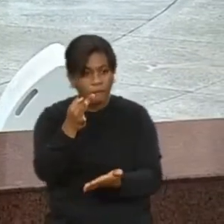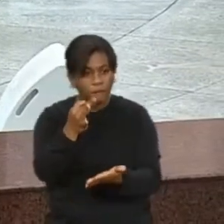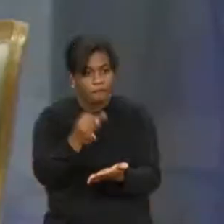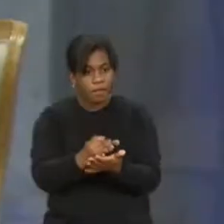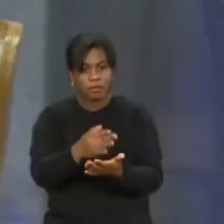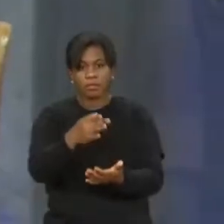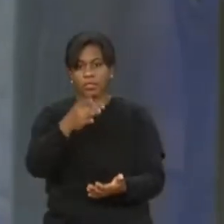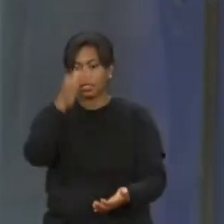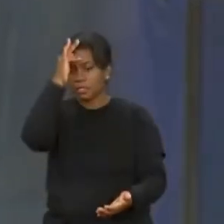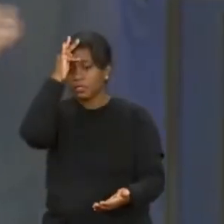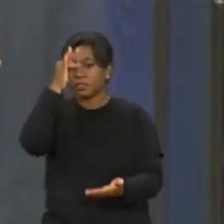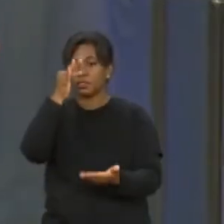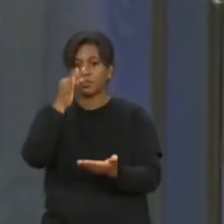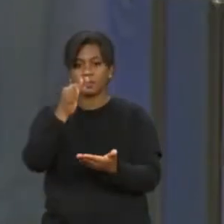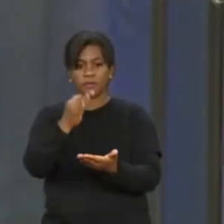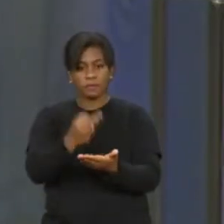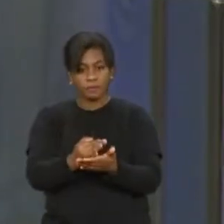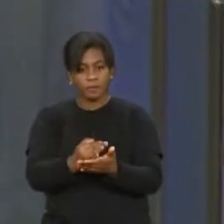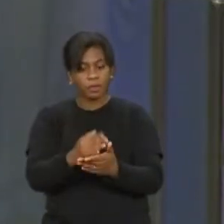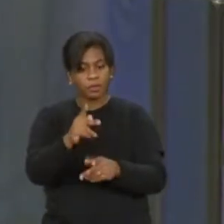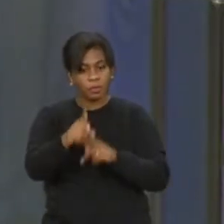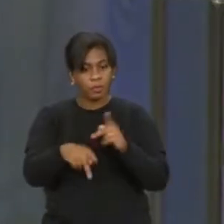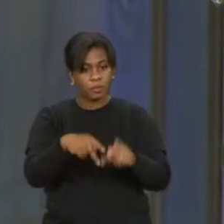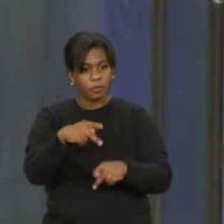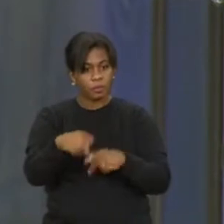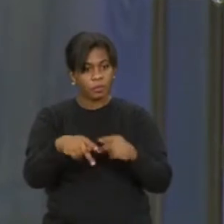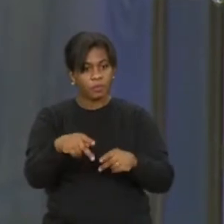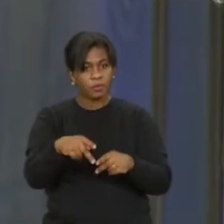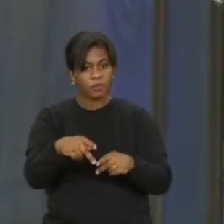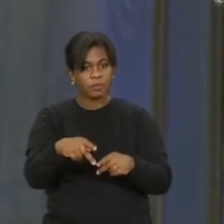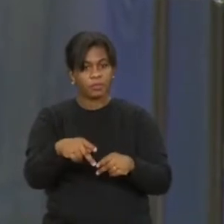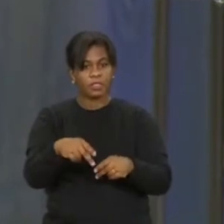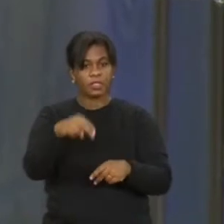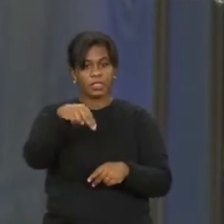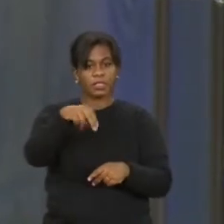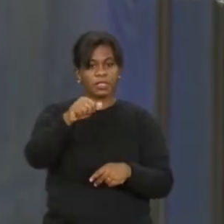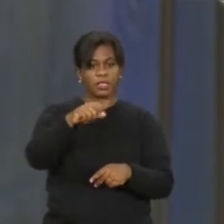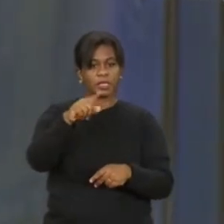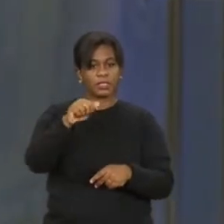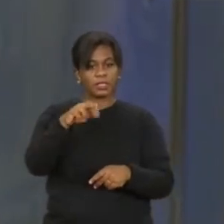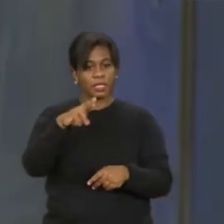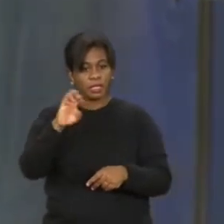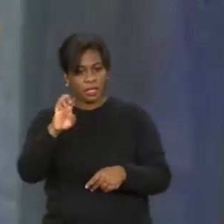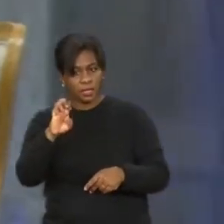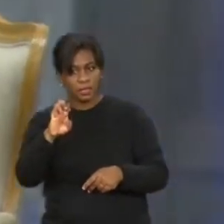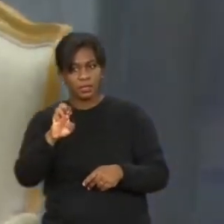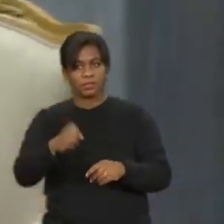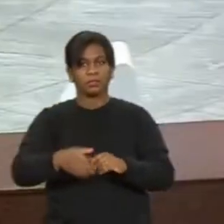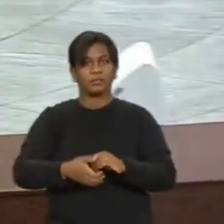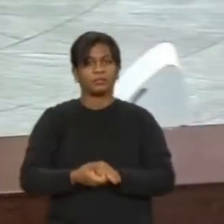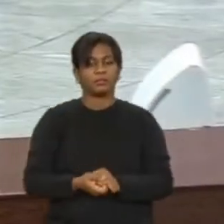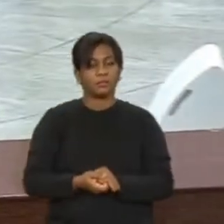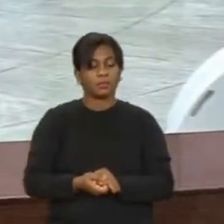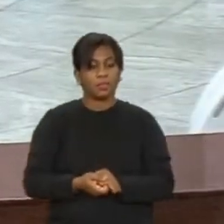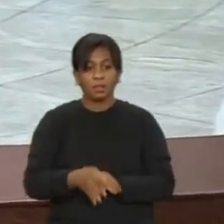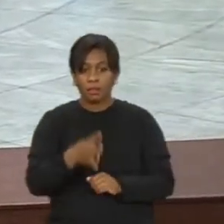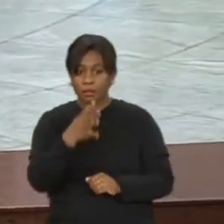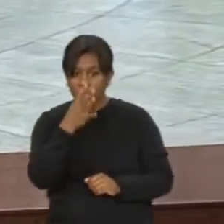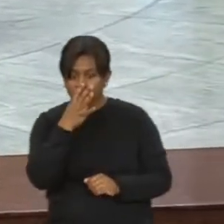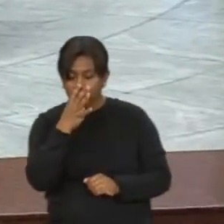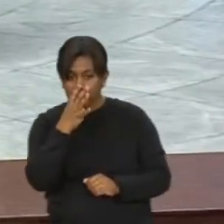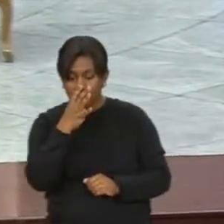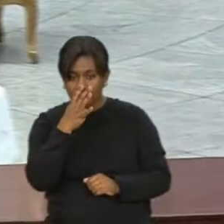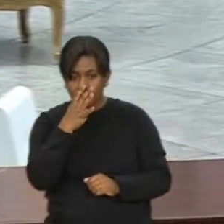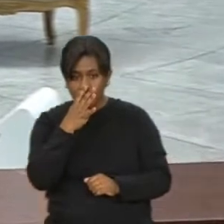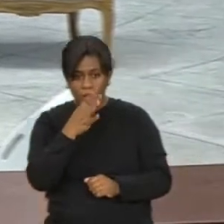do povo em Nazaré, onde ele fez poucos milagres. Ele se admirou com o tamanho da